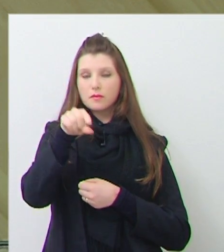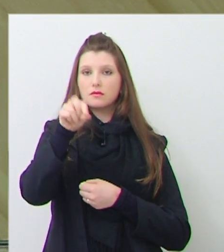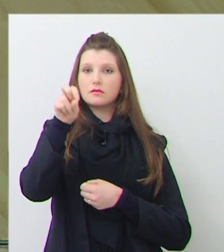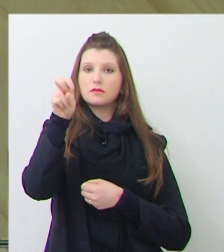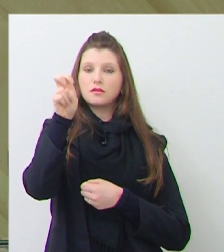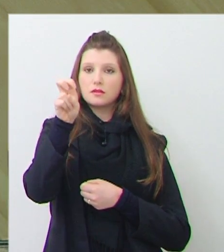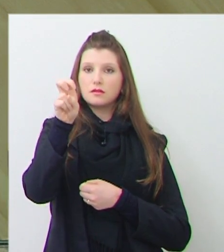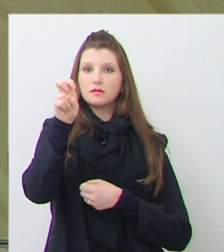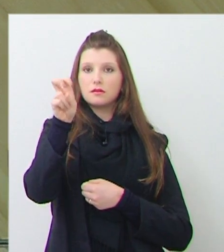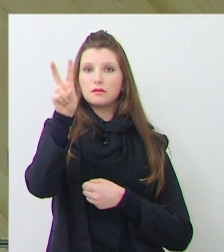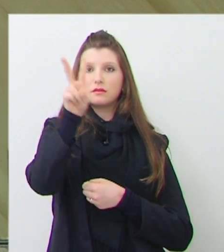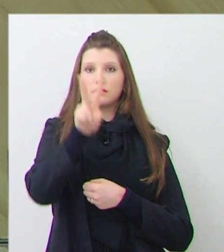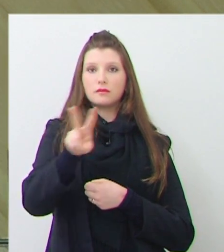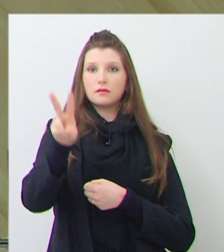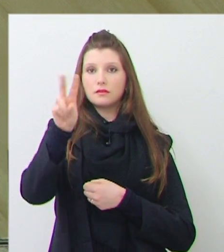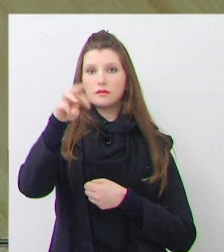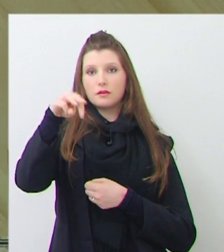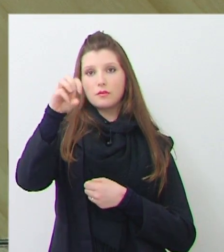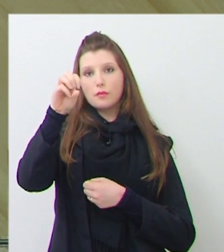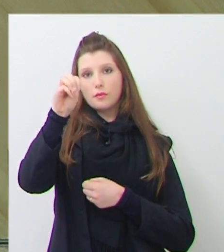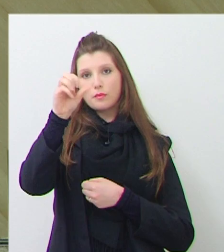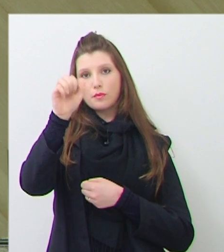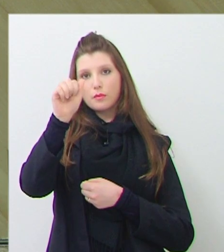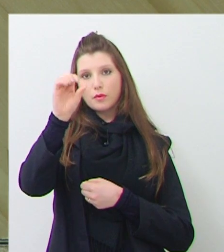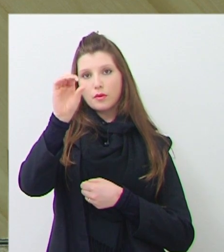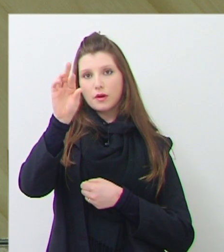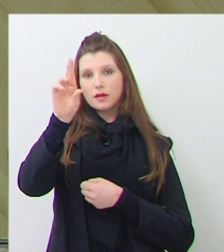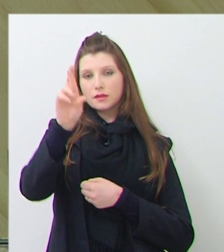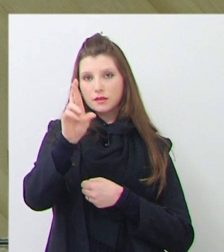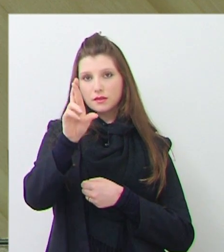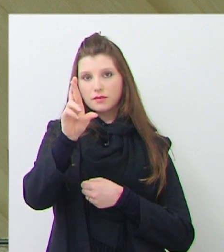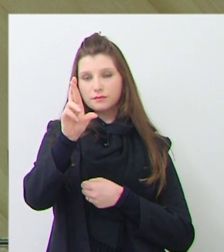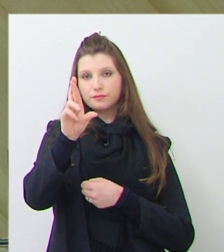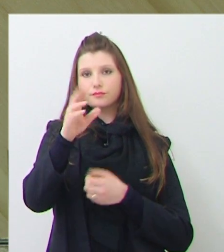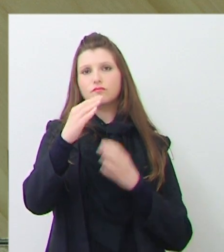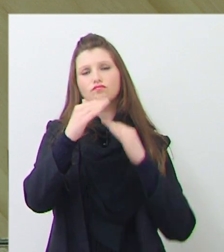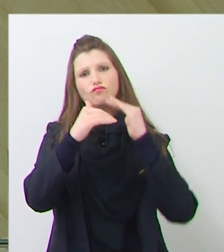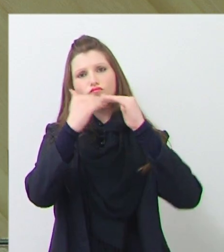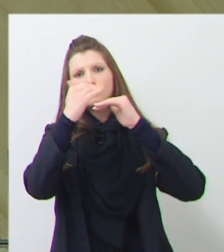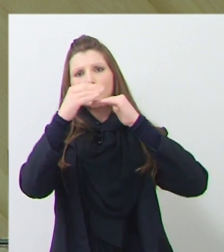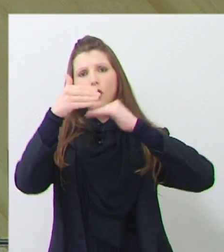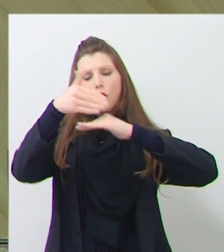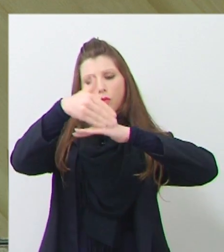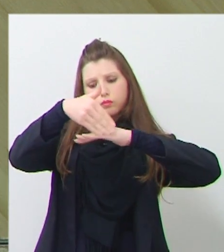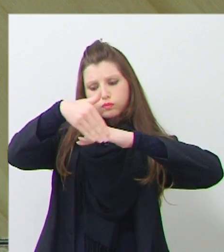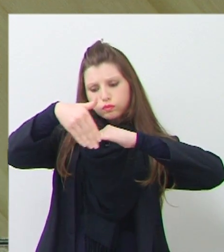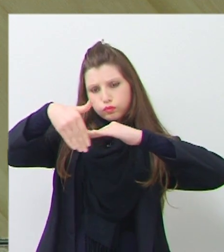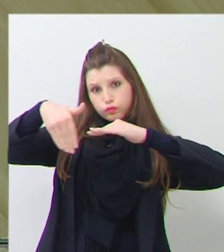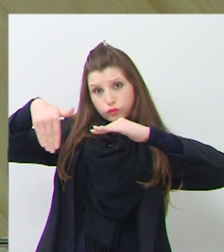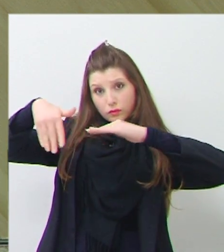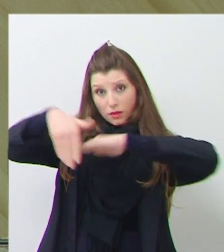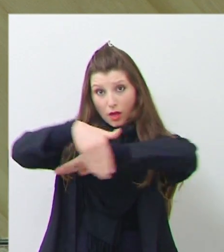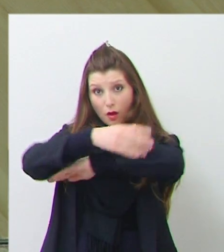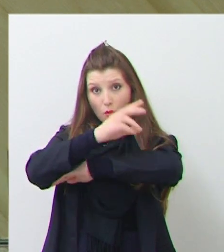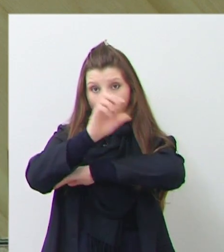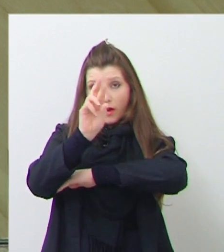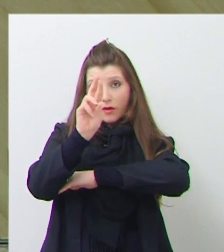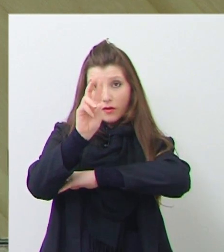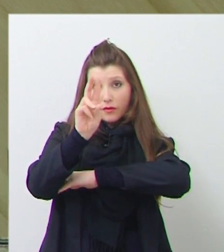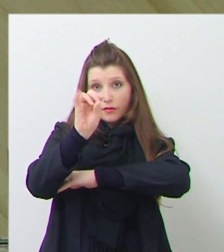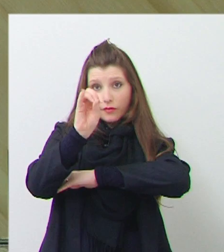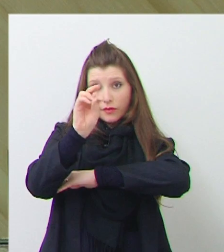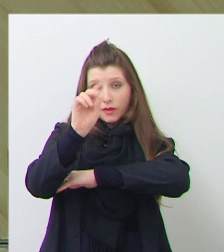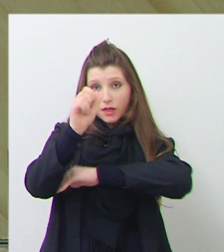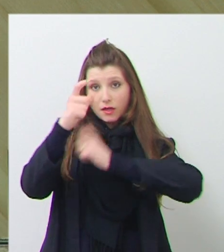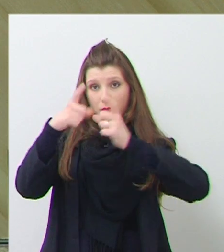489/2015, autoria, vereador Moacir Dadjori. Assunto, construção do acostamento da rua Victalino Scremin, bairro